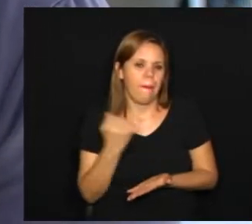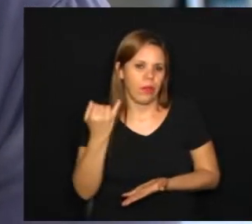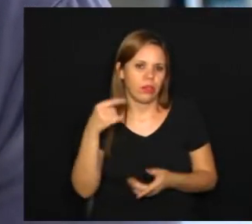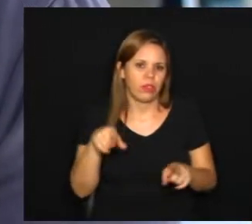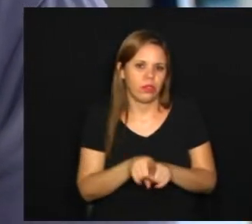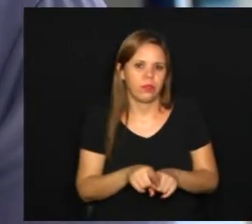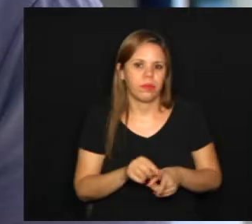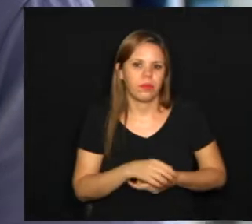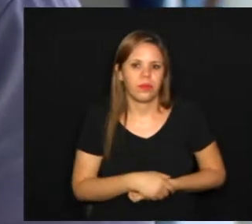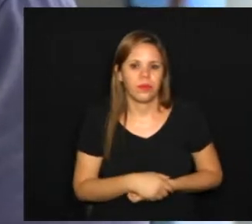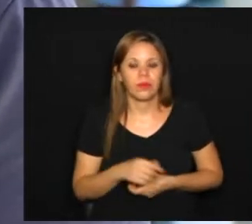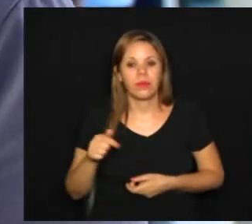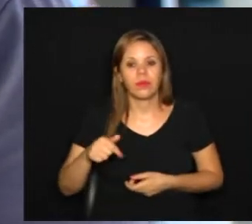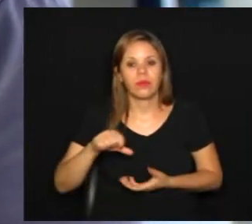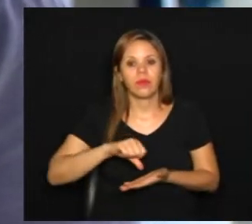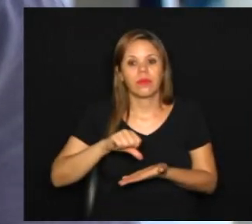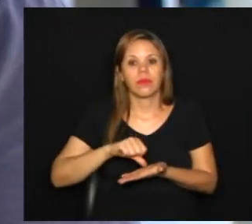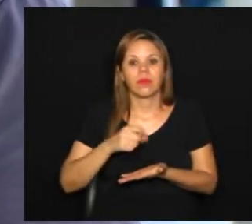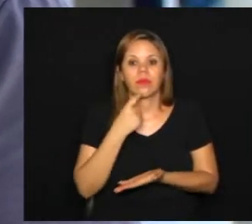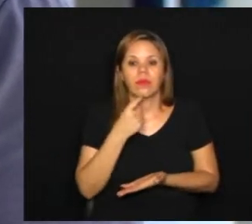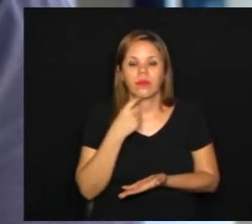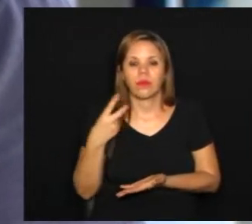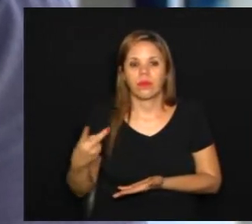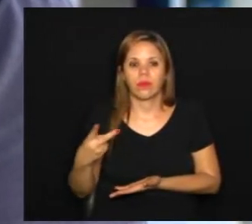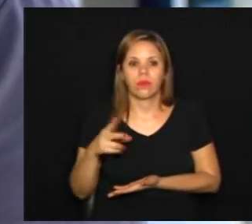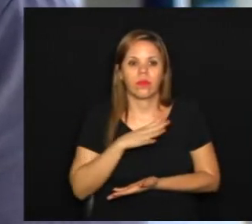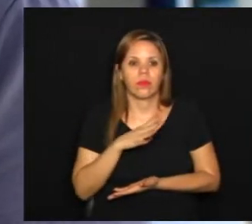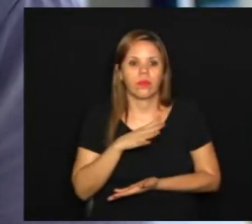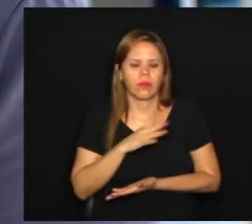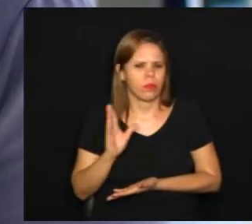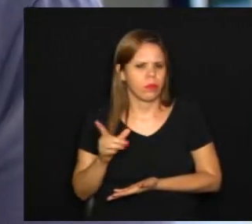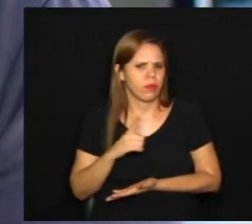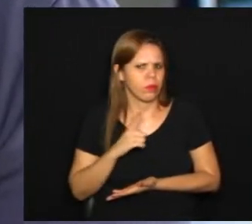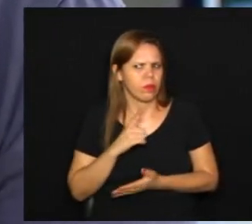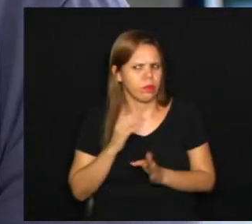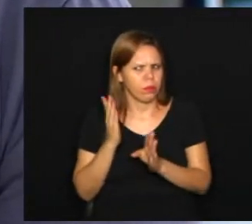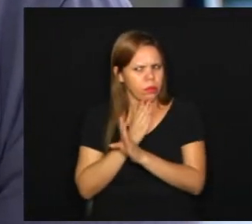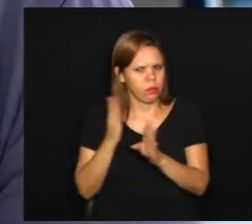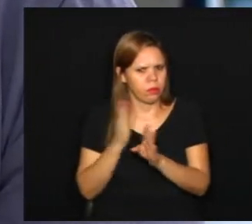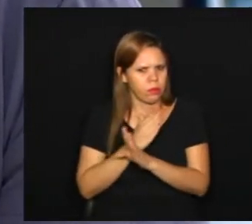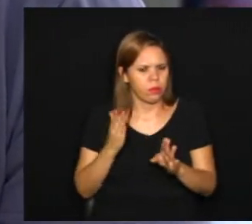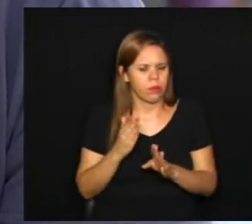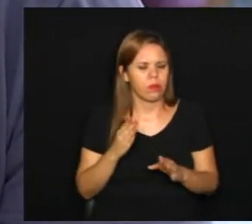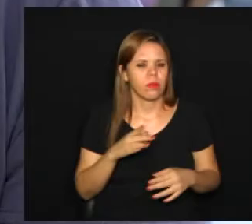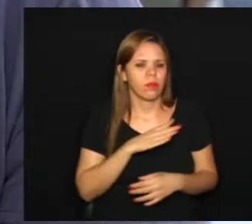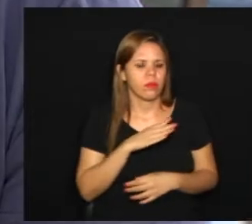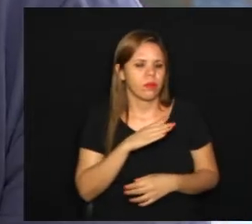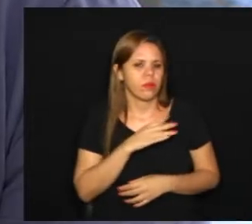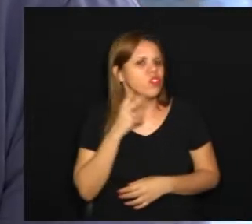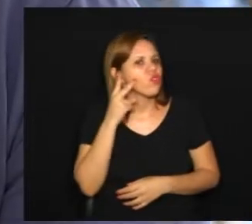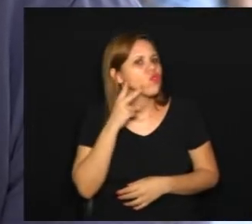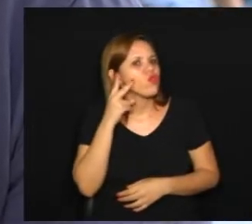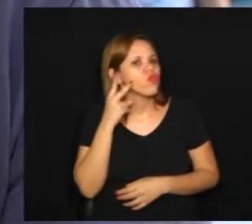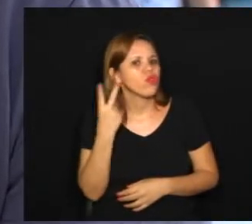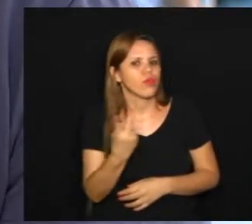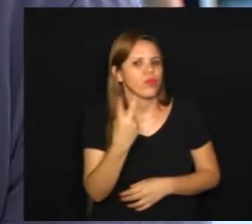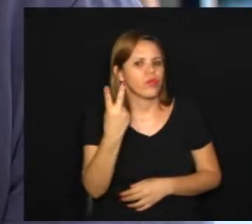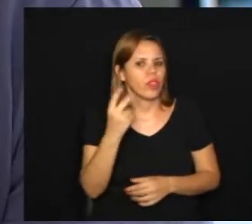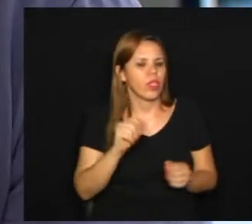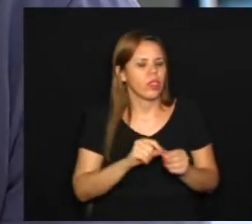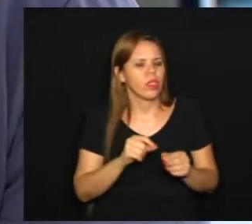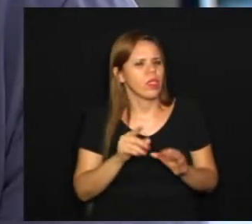também. Aqui na região de Campinas, 2 cidades já tiveram suspeitos, como Vinhedo e Valinhos. Campinas está